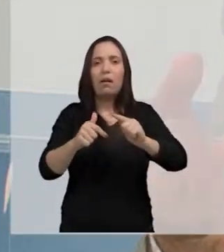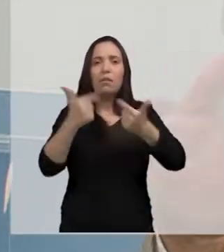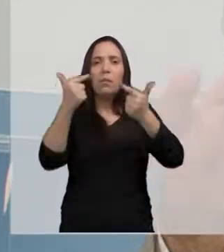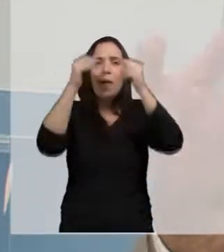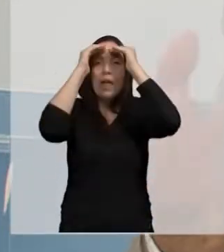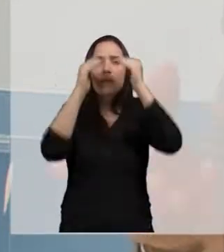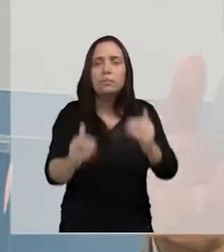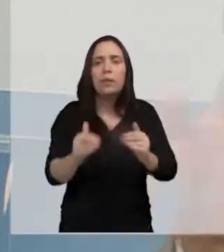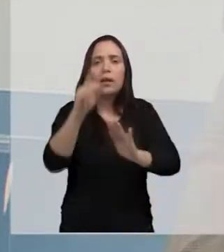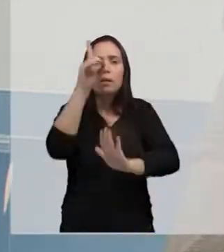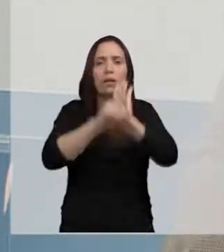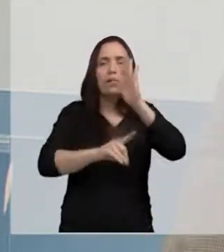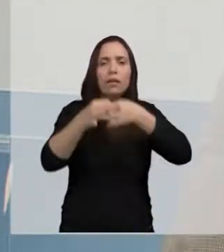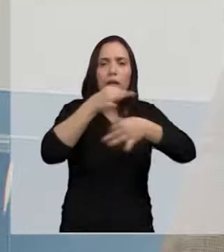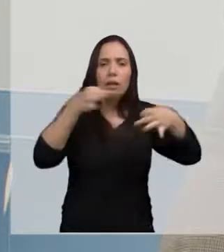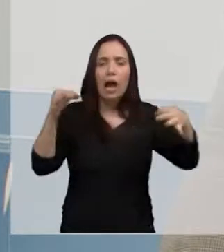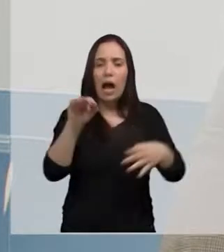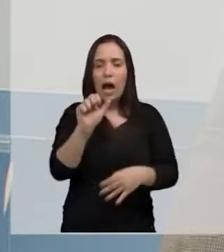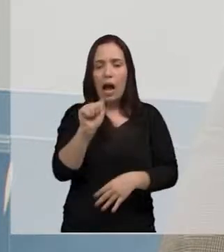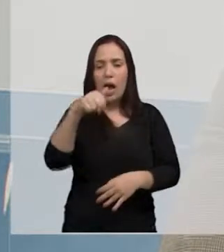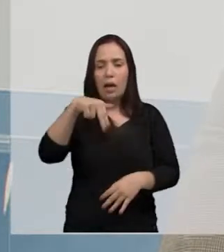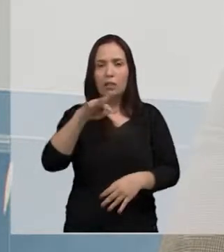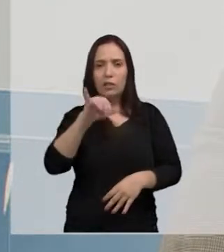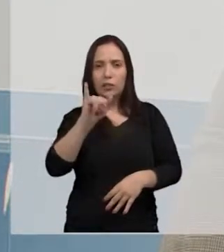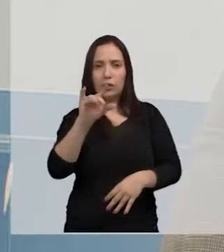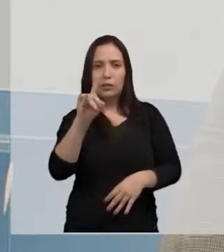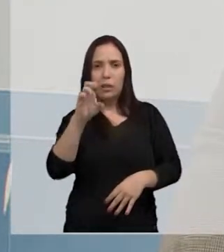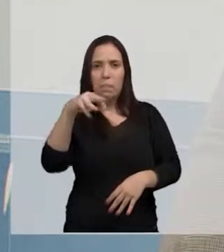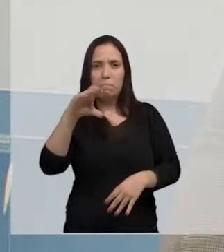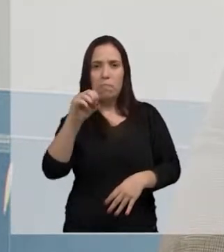antidemocrático, né? Eles acham que é antidemocrático. Um campo moralista.